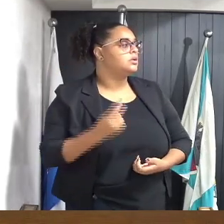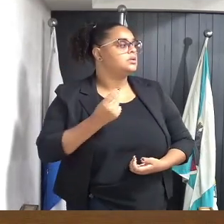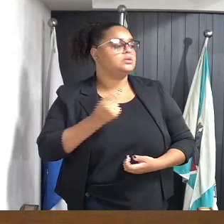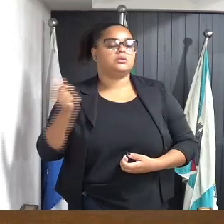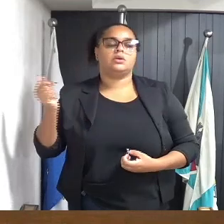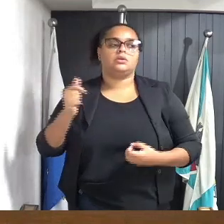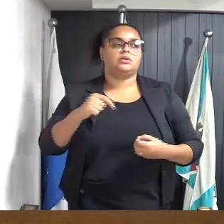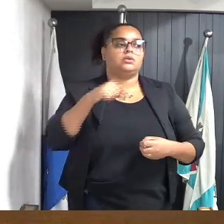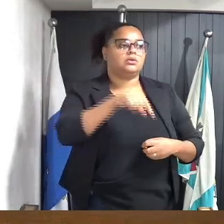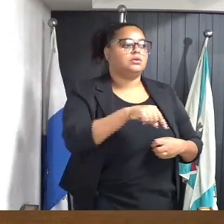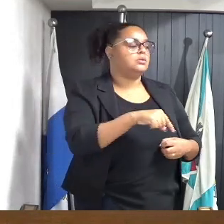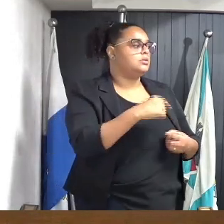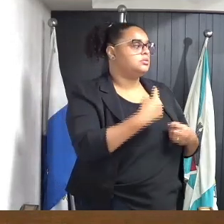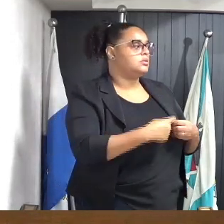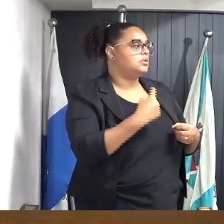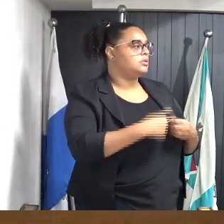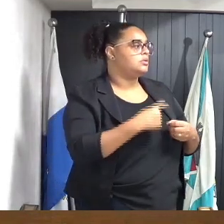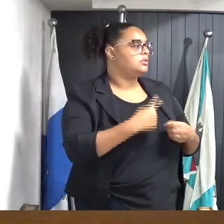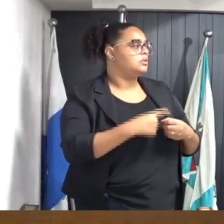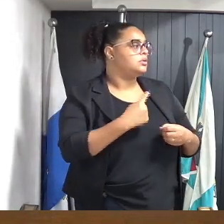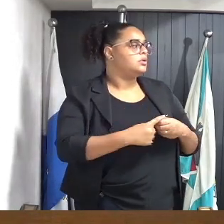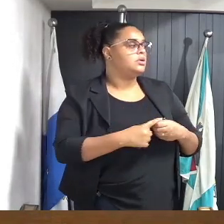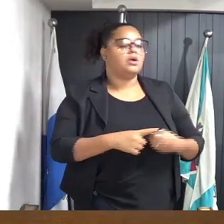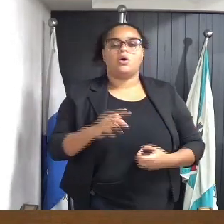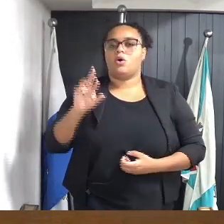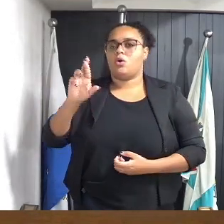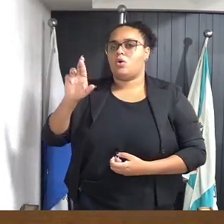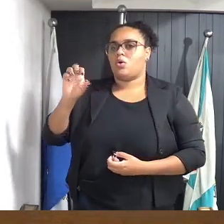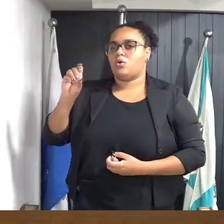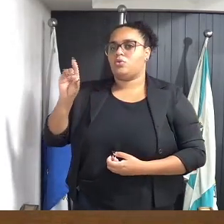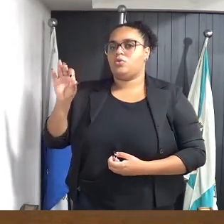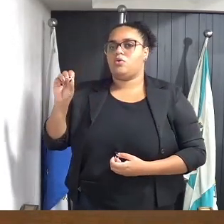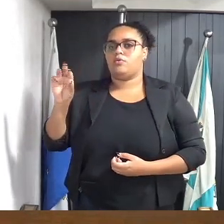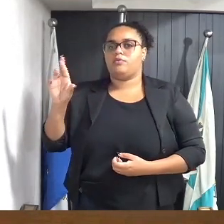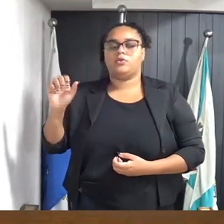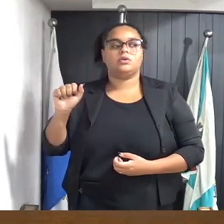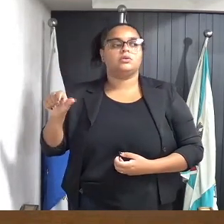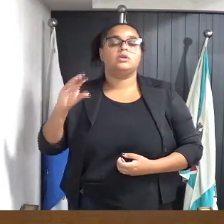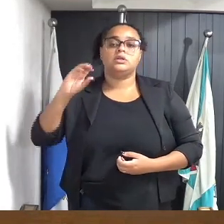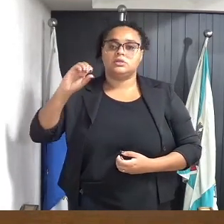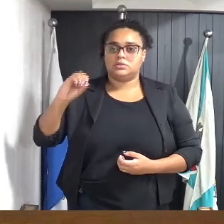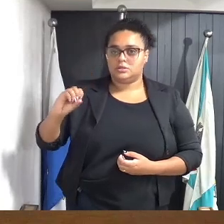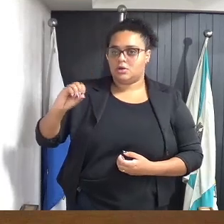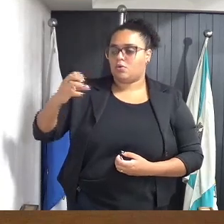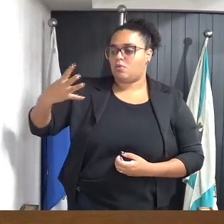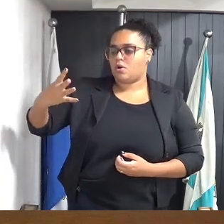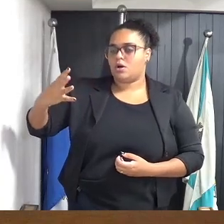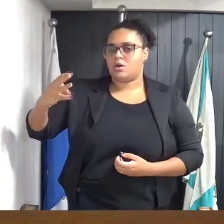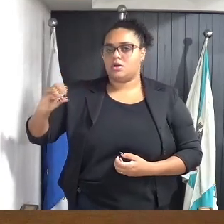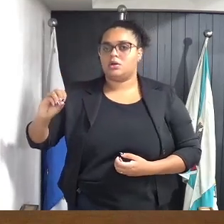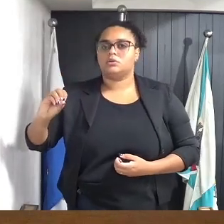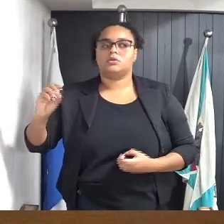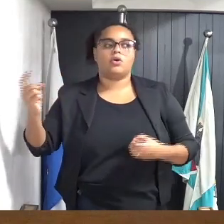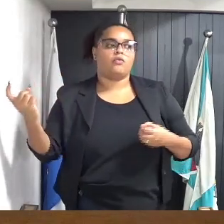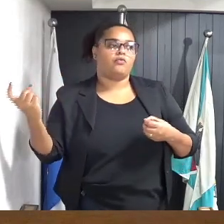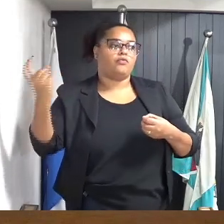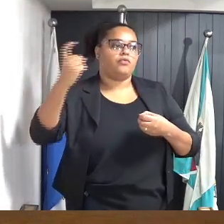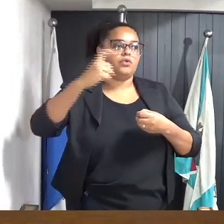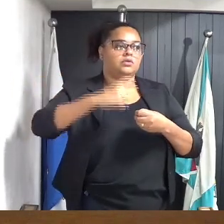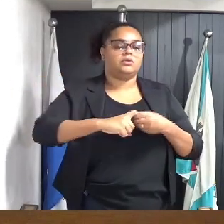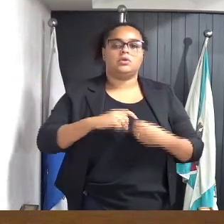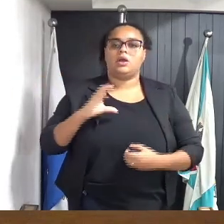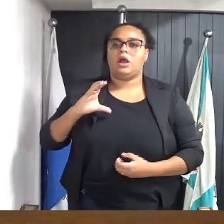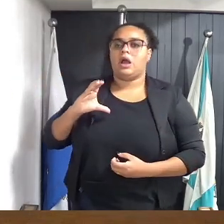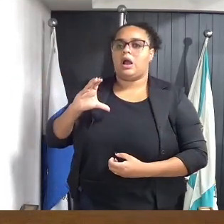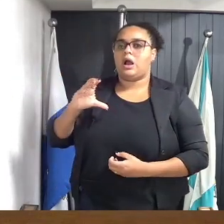desse bairro via rodovia Washington Luiz, BR-040, em retorno pelo viaduto do